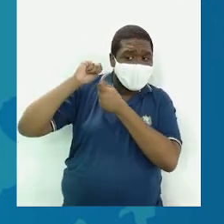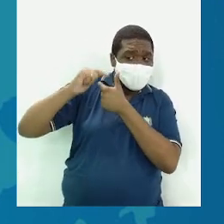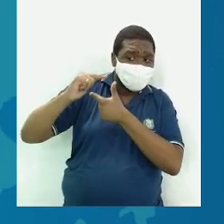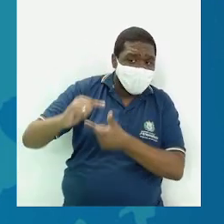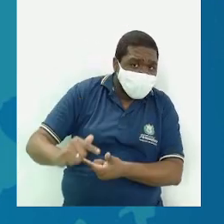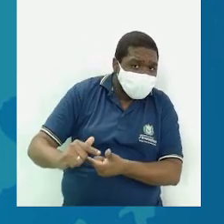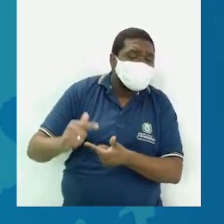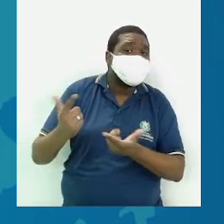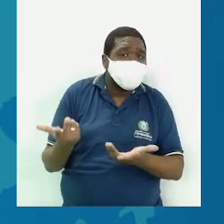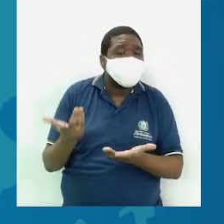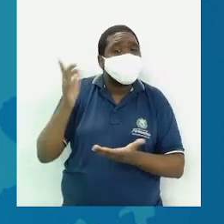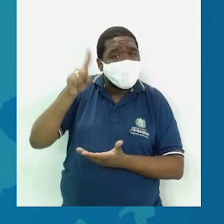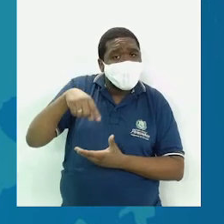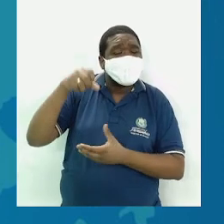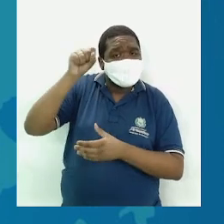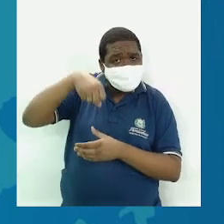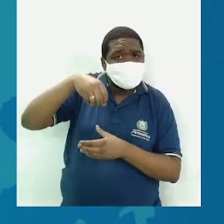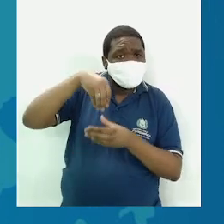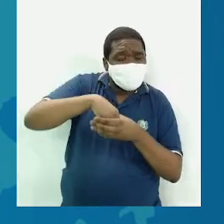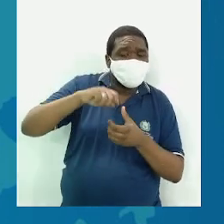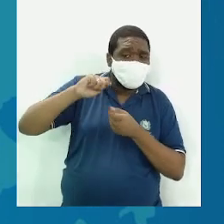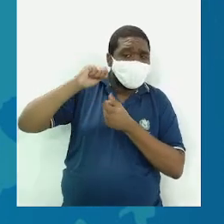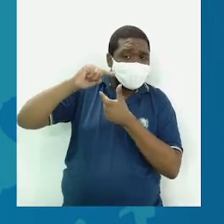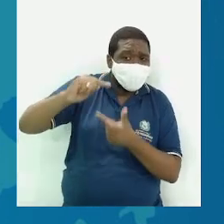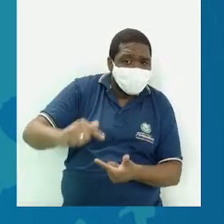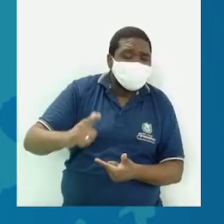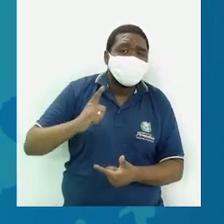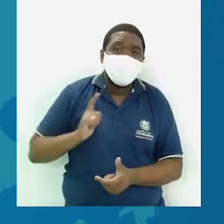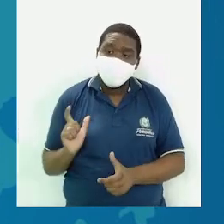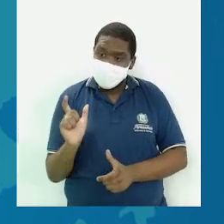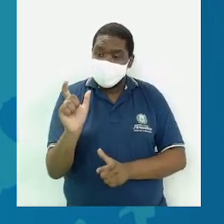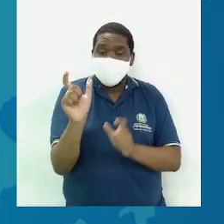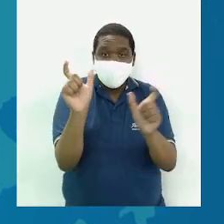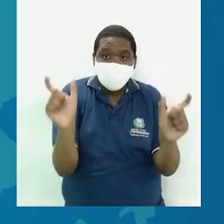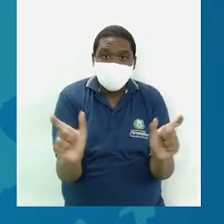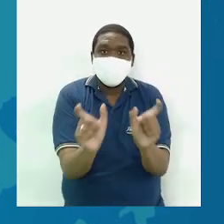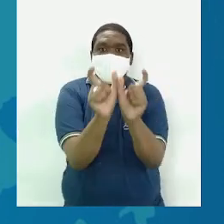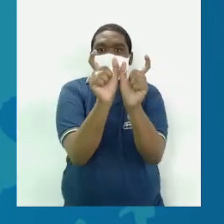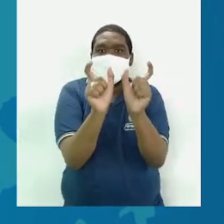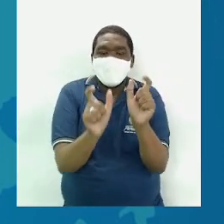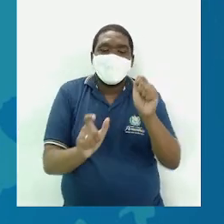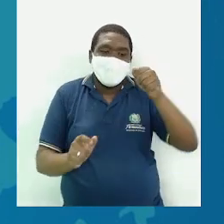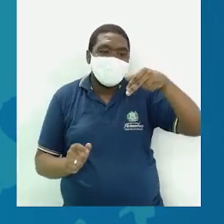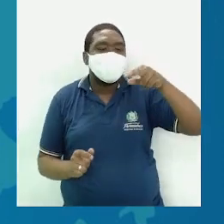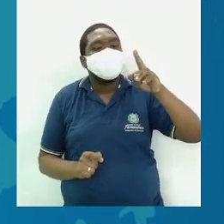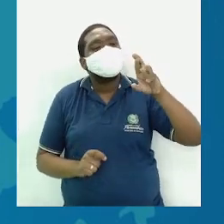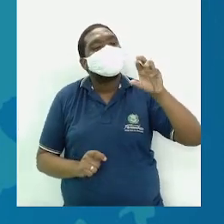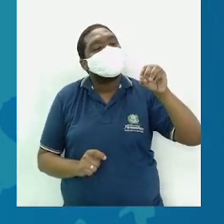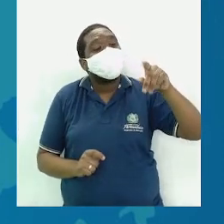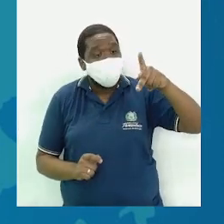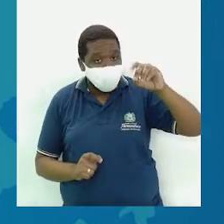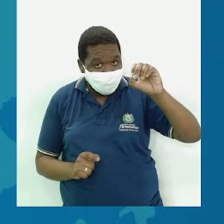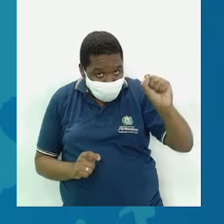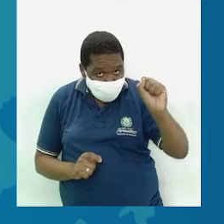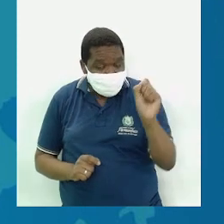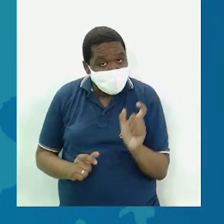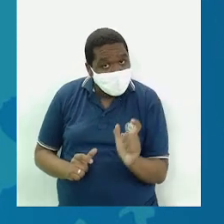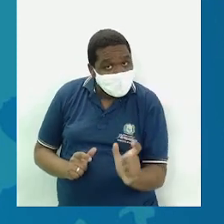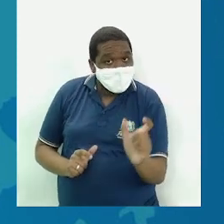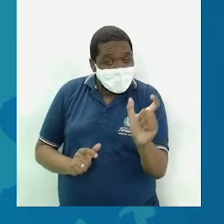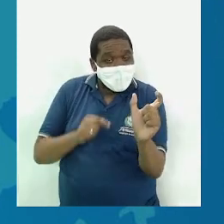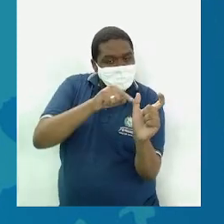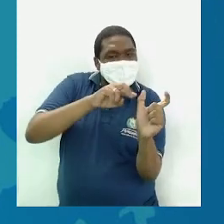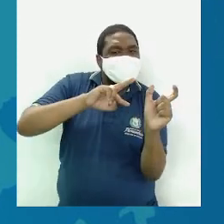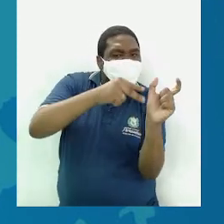A antropologia, ela vem da junção de duas palavras gregas. Antropós, que é homem, uma relação ao ser